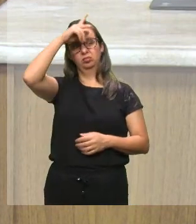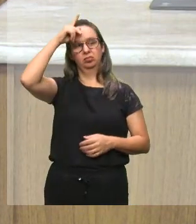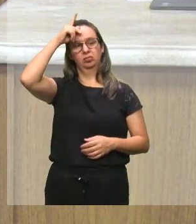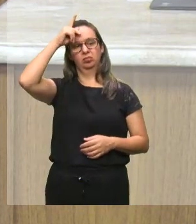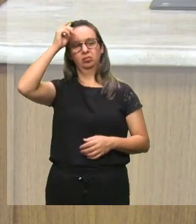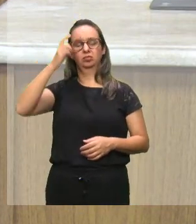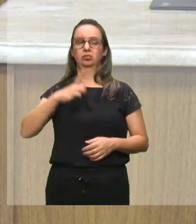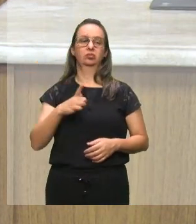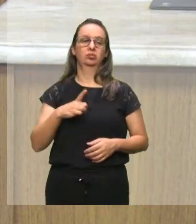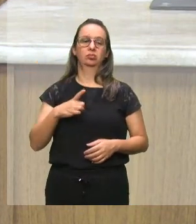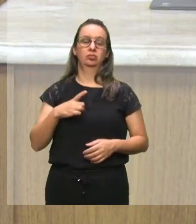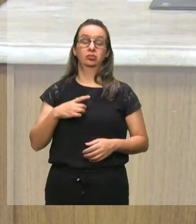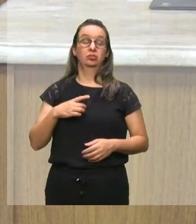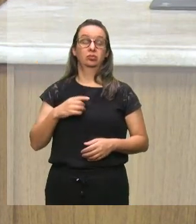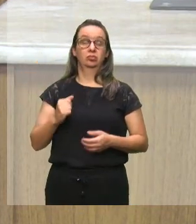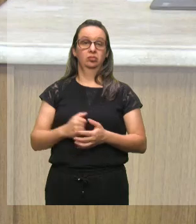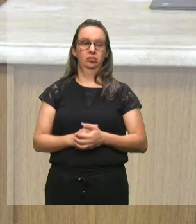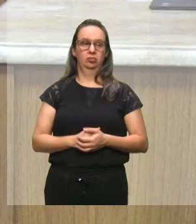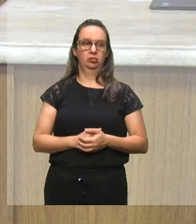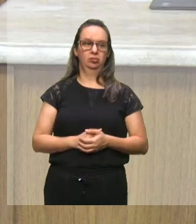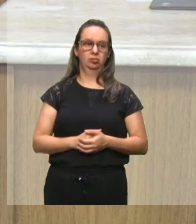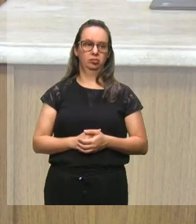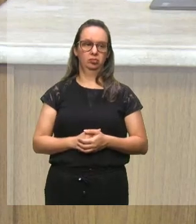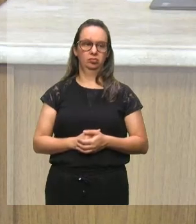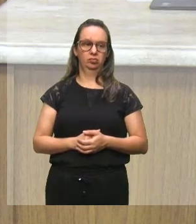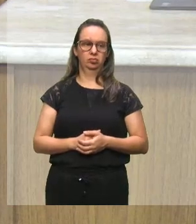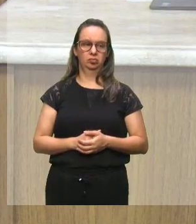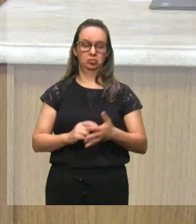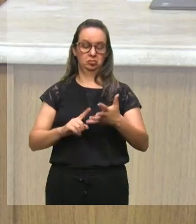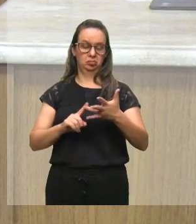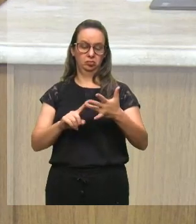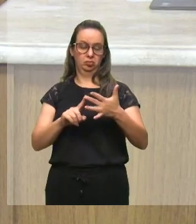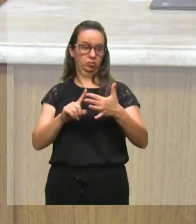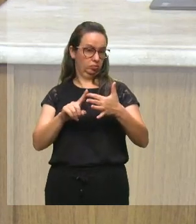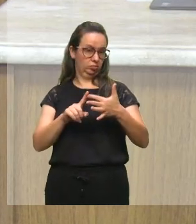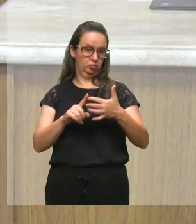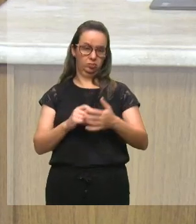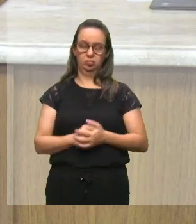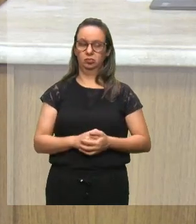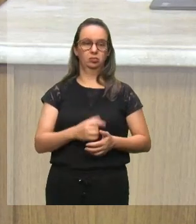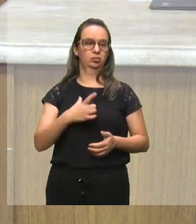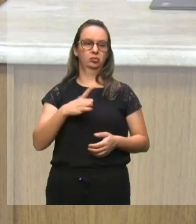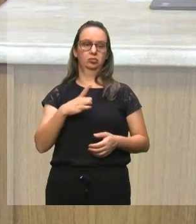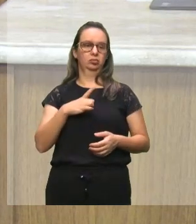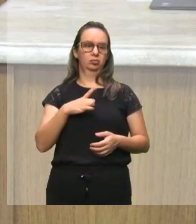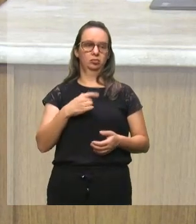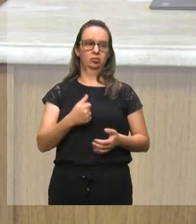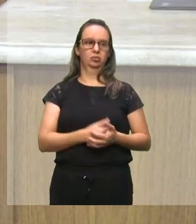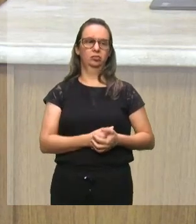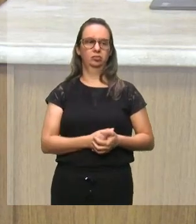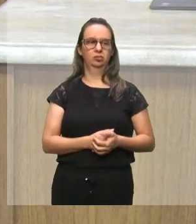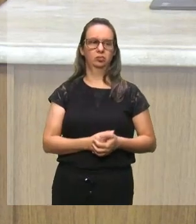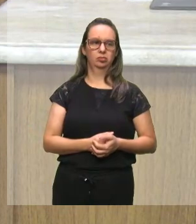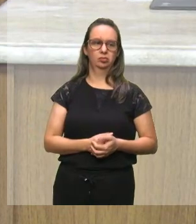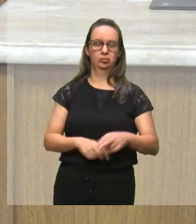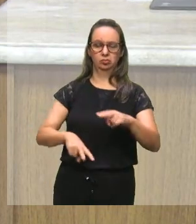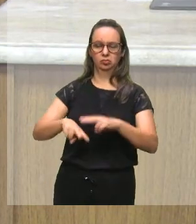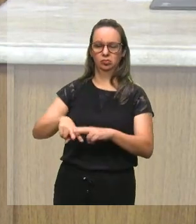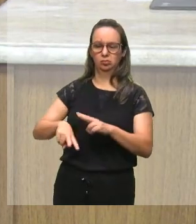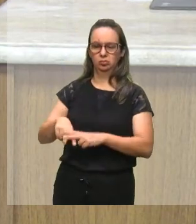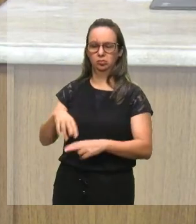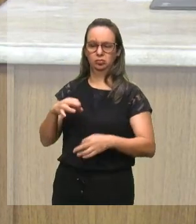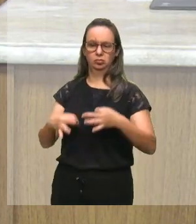retroativo, isso está sendo discutido. Então, a prefeitura não tem um cálculo e nós não temos uma condenação,